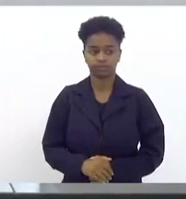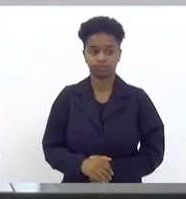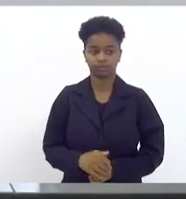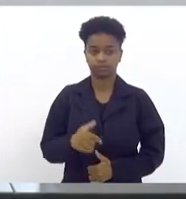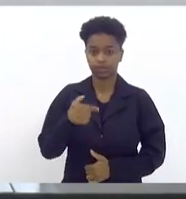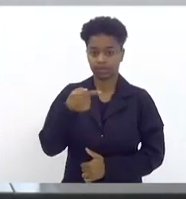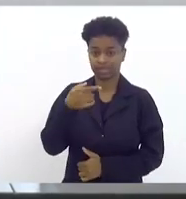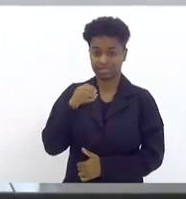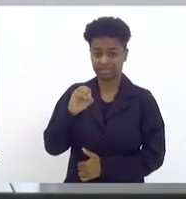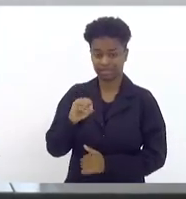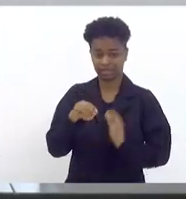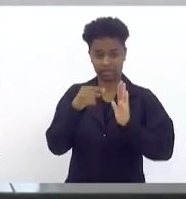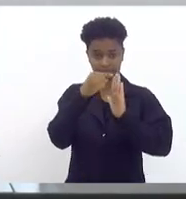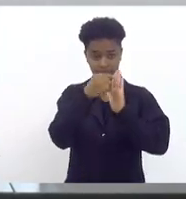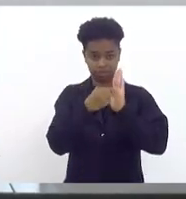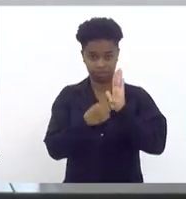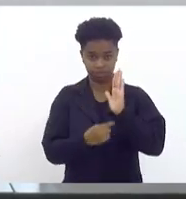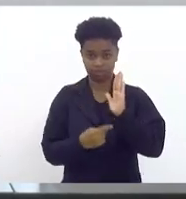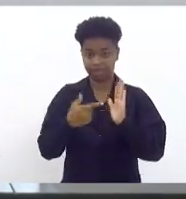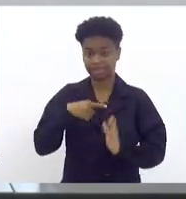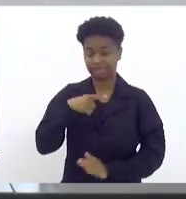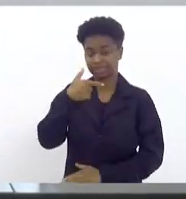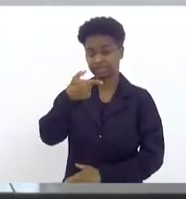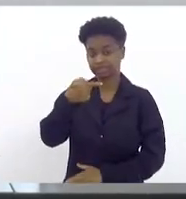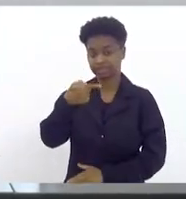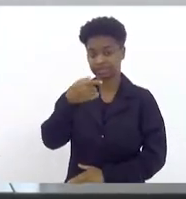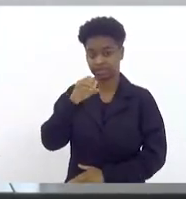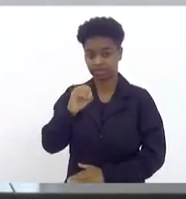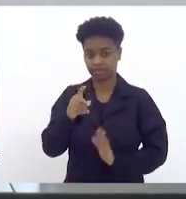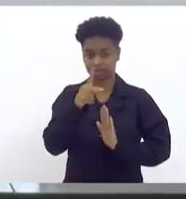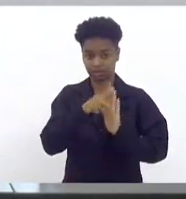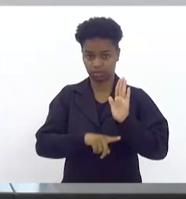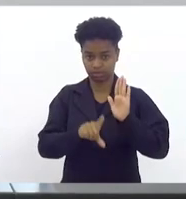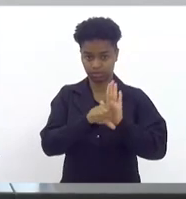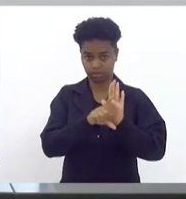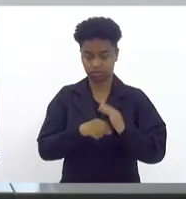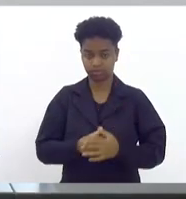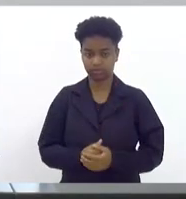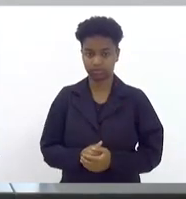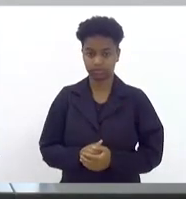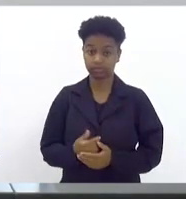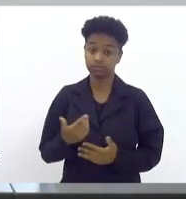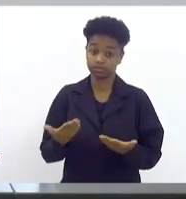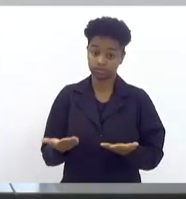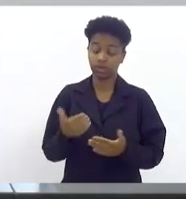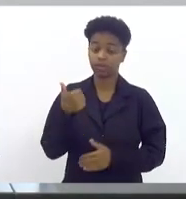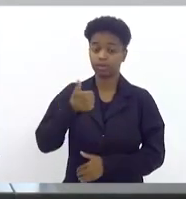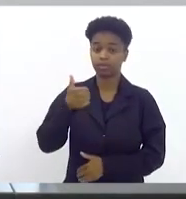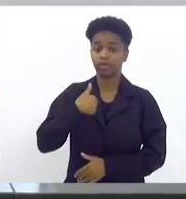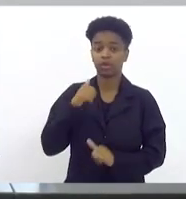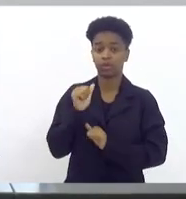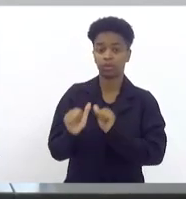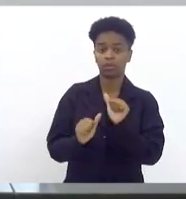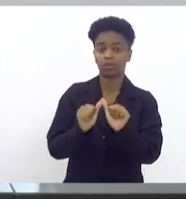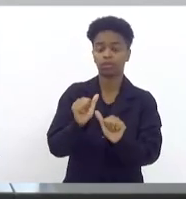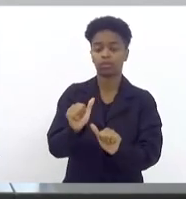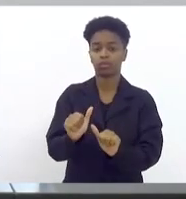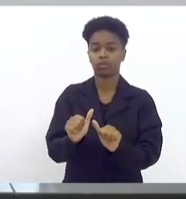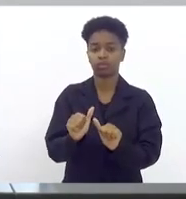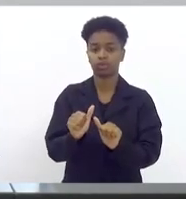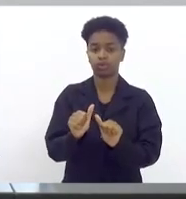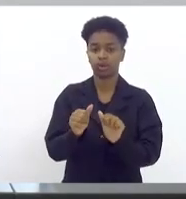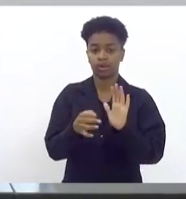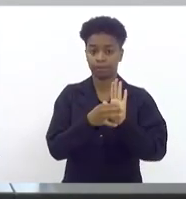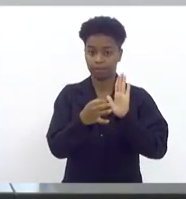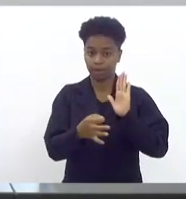70 itens na pauta, são 70 projetos. Eu vou, em primeiro lugar, fazer uma alteração num parecer